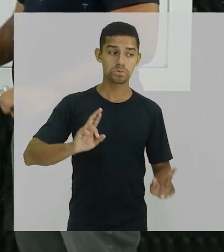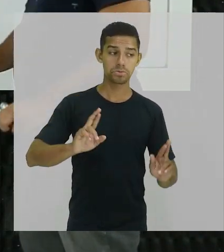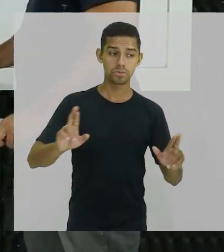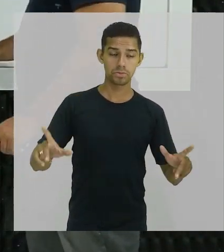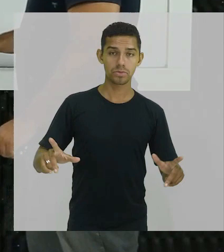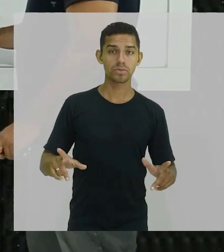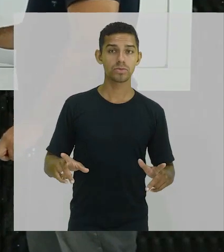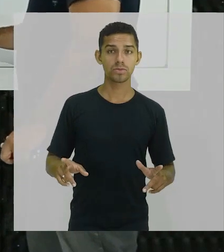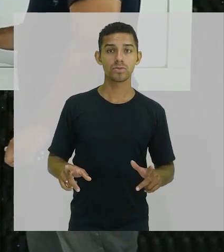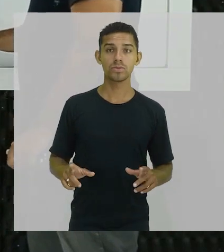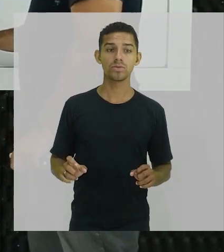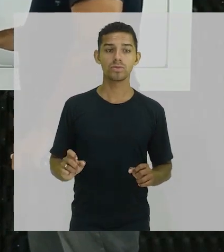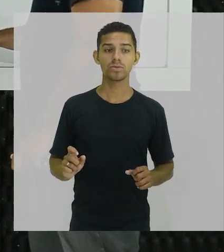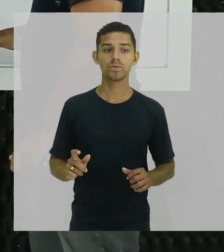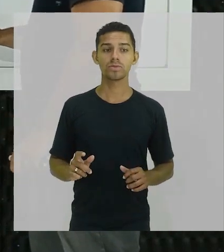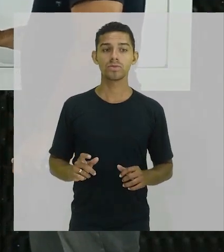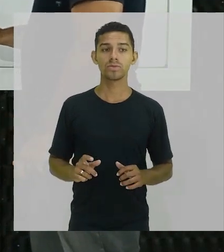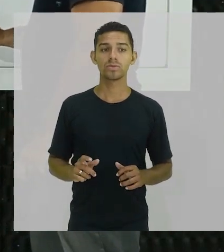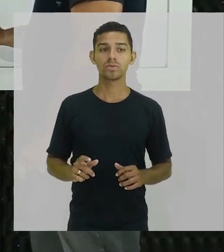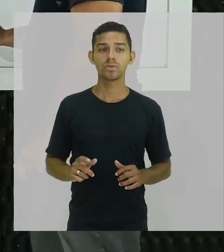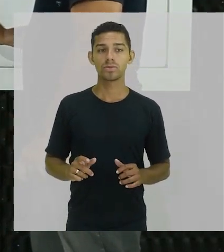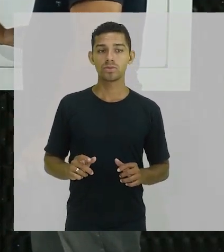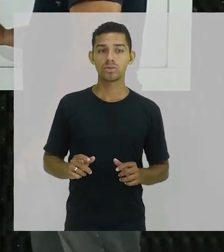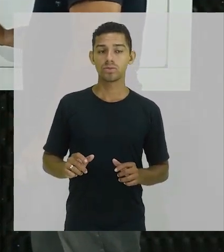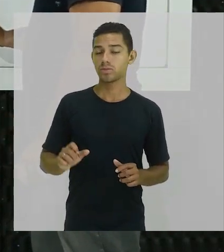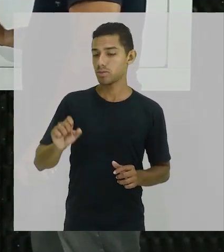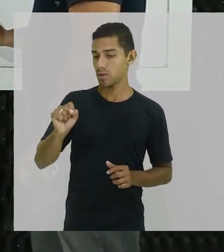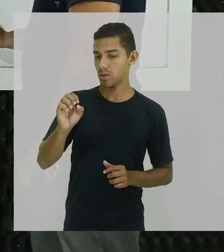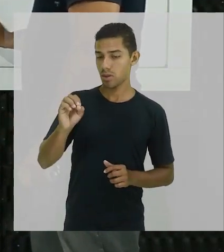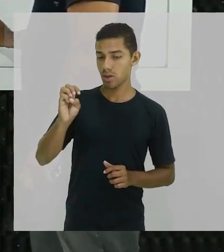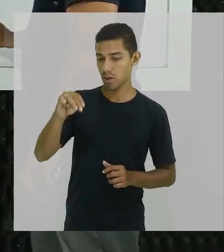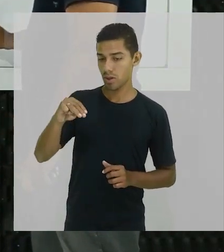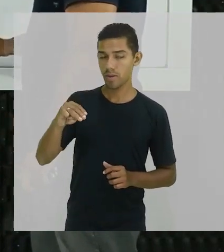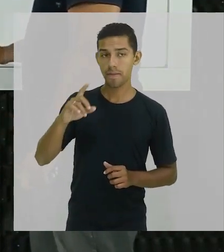Tá ok? Então, são sons